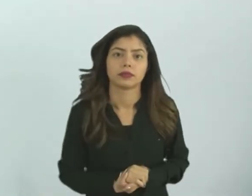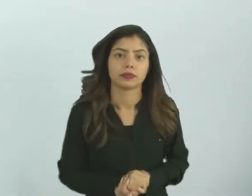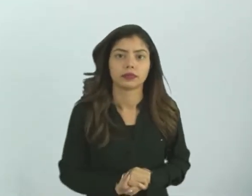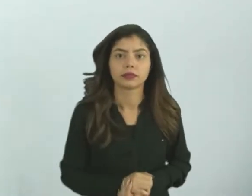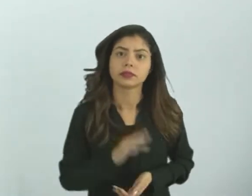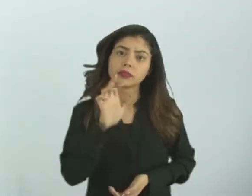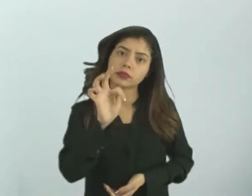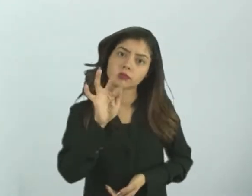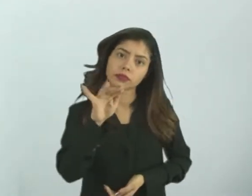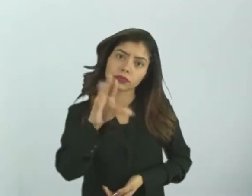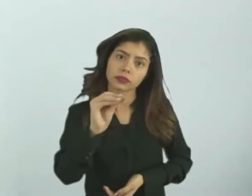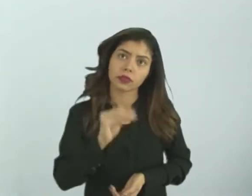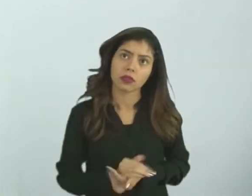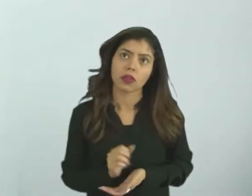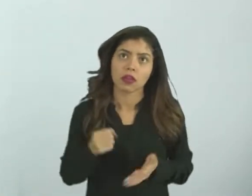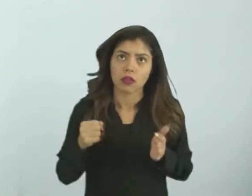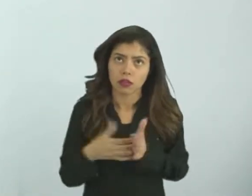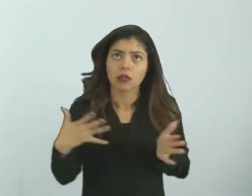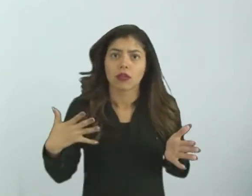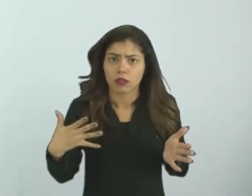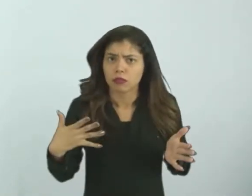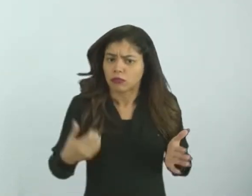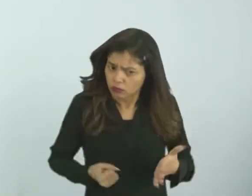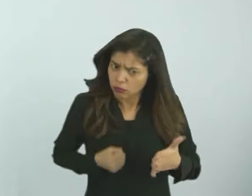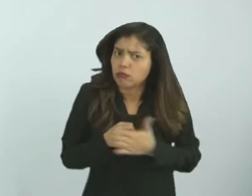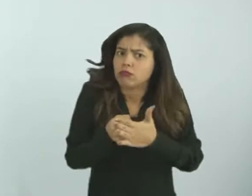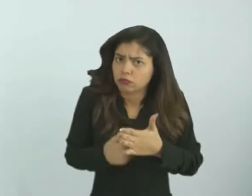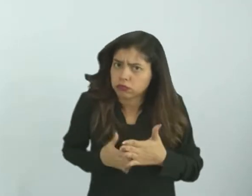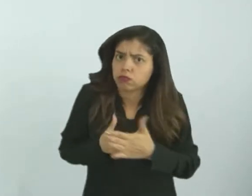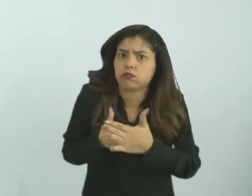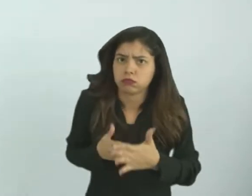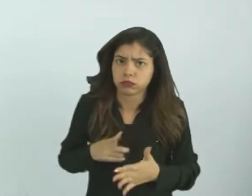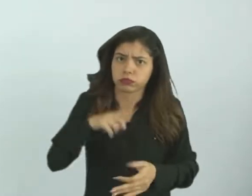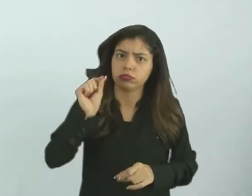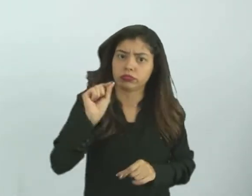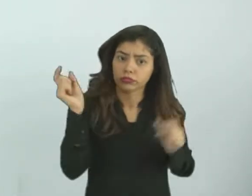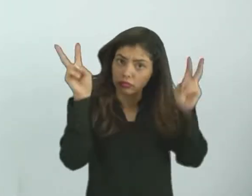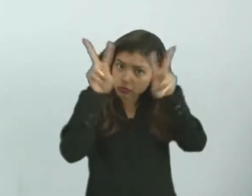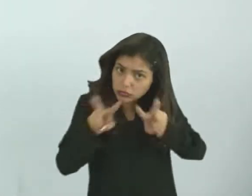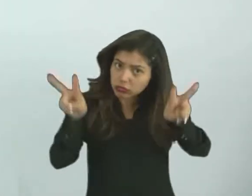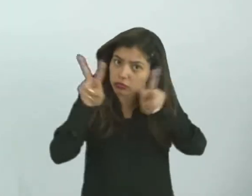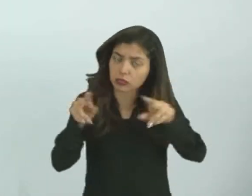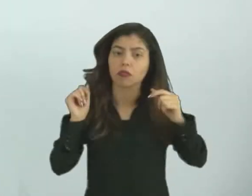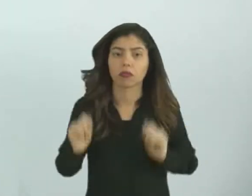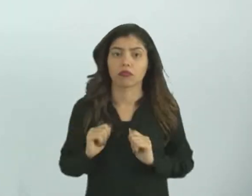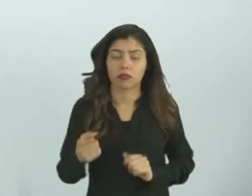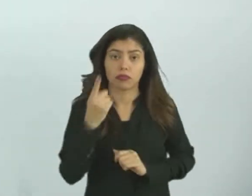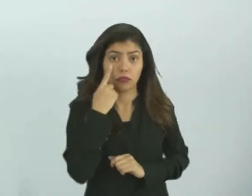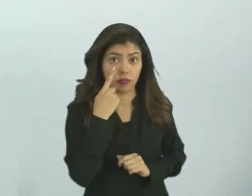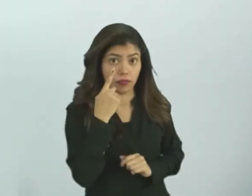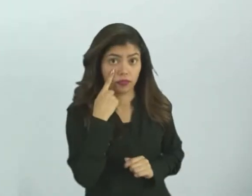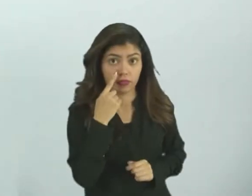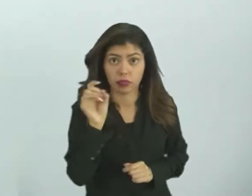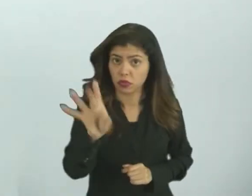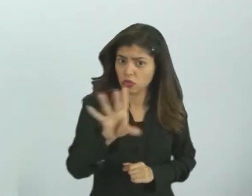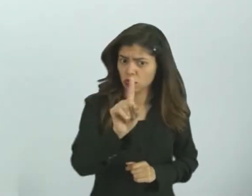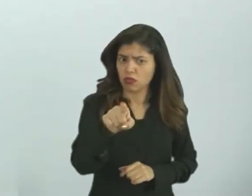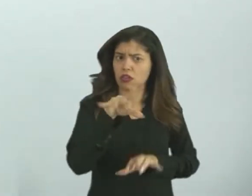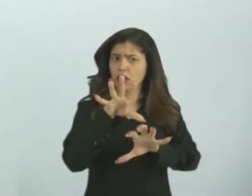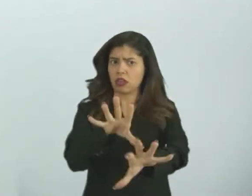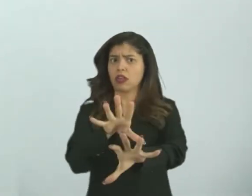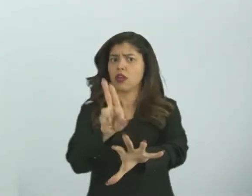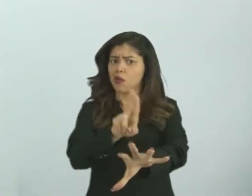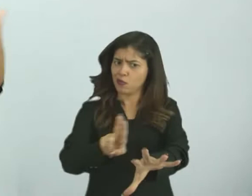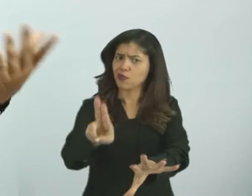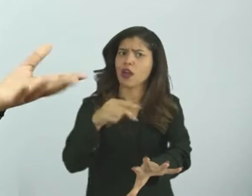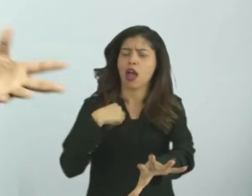esse efeito colateral ele é bem brutal, né? Bem visível. Então a gente pode ver que não é assim que